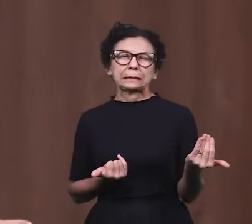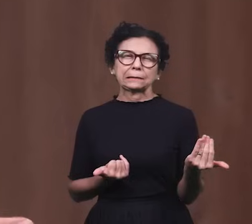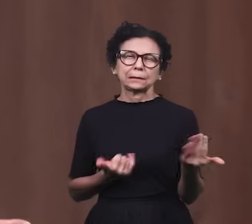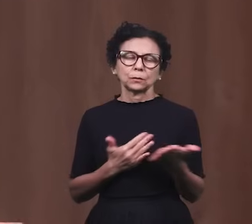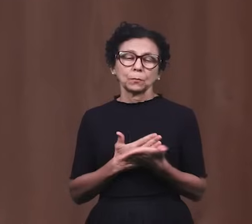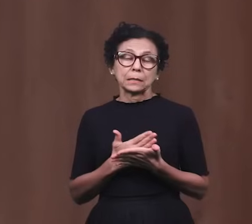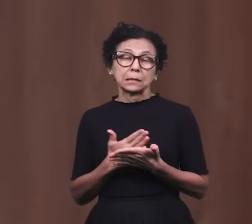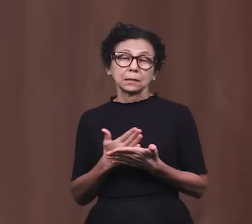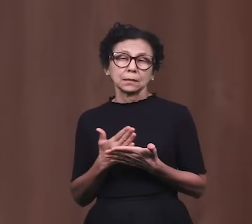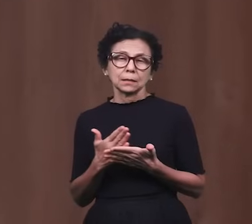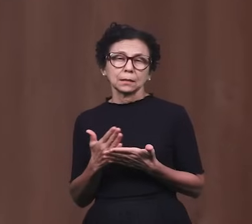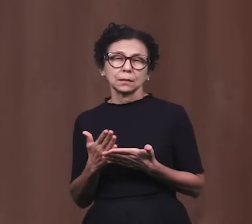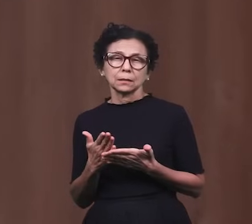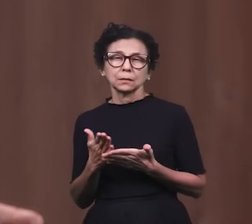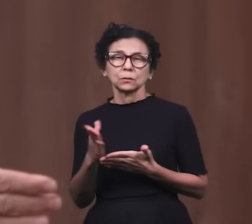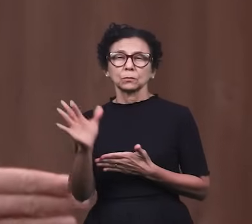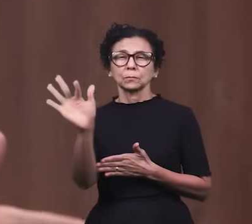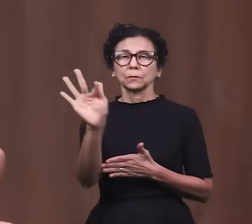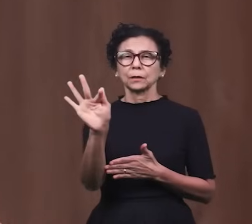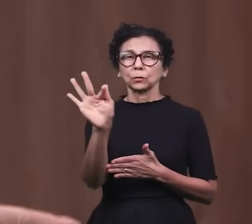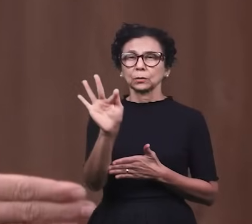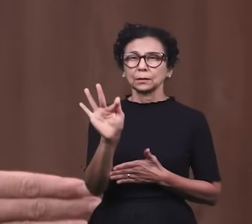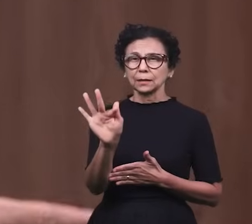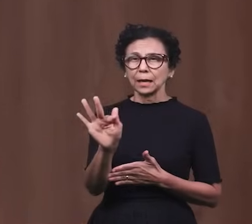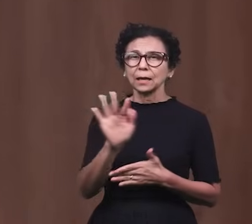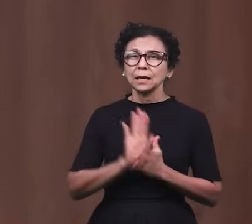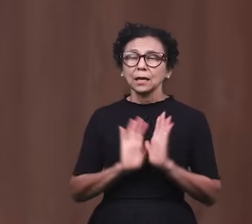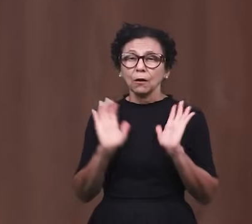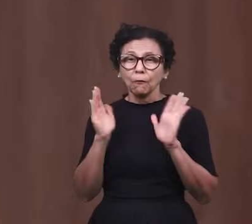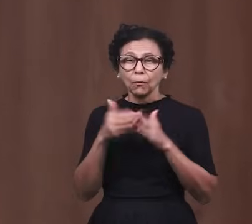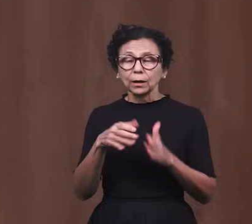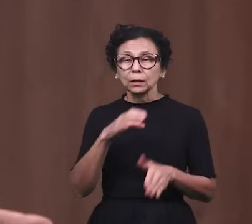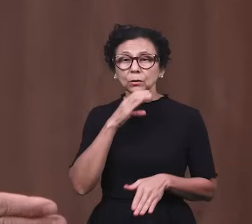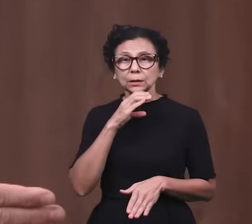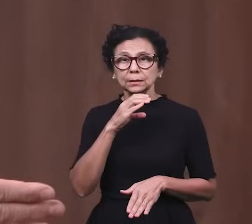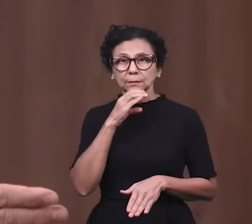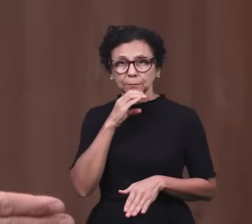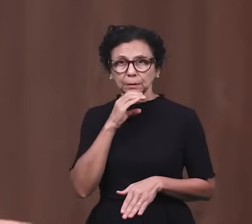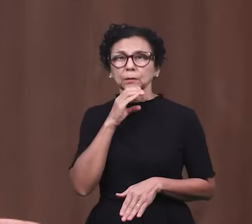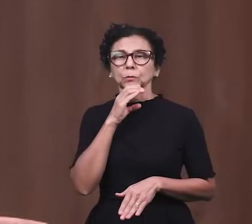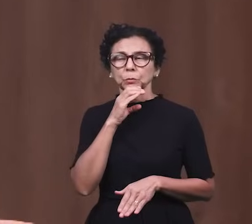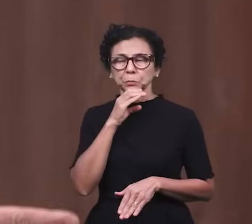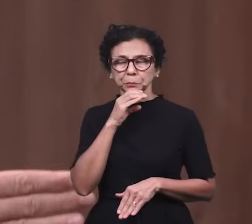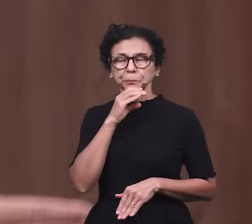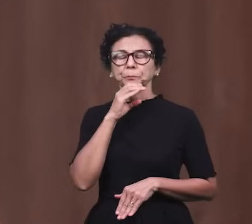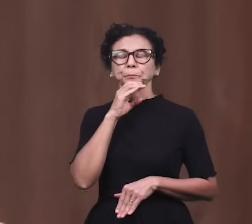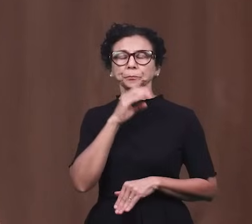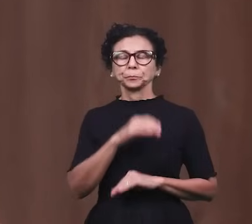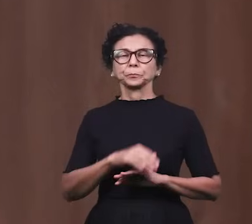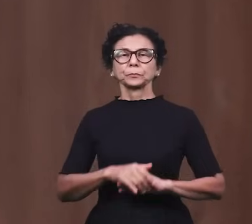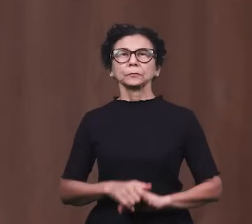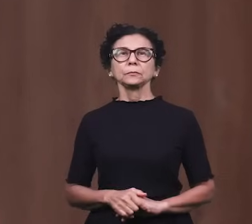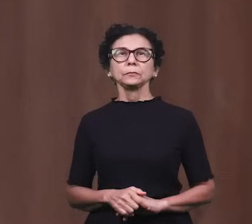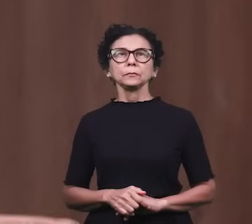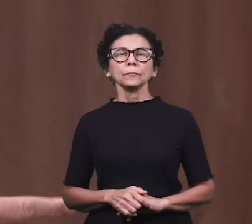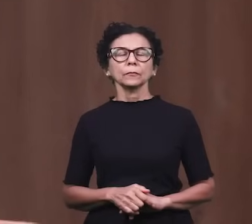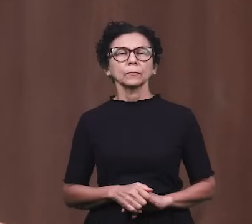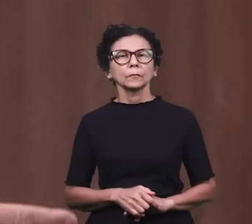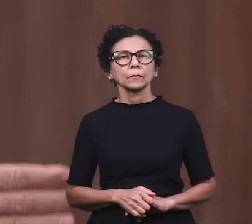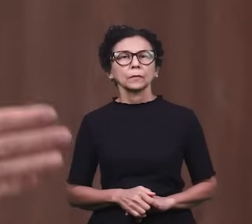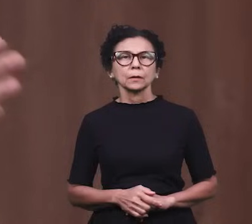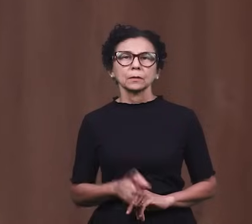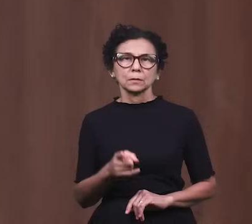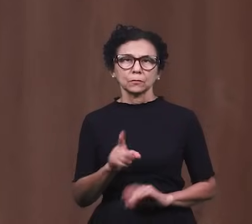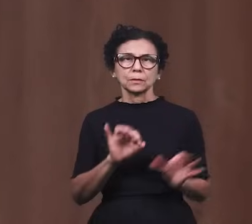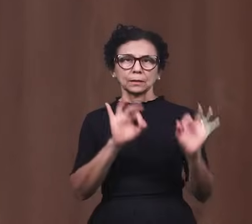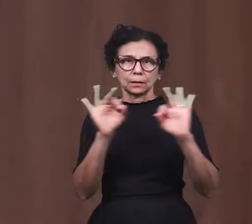o jovem, principalmente aquele que está começando, está entrando numa faculdade, ele tem que se esmerar em buscar conhecimento. Eu